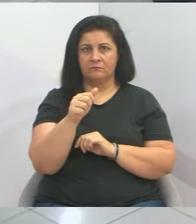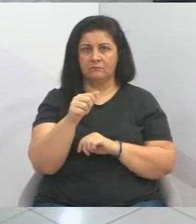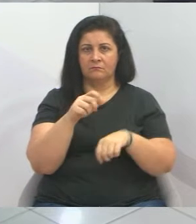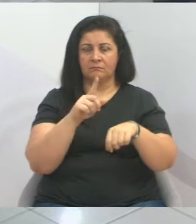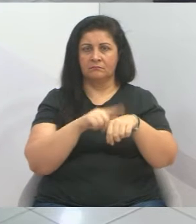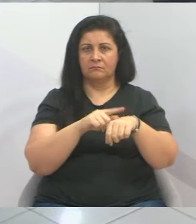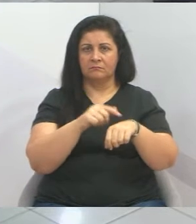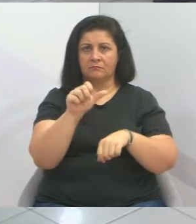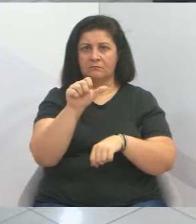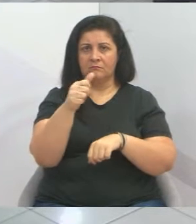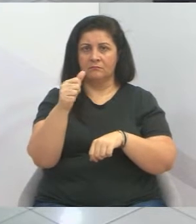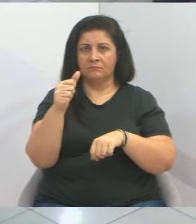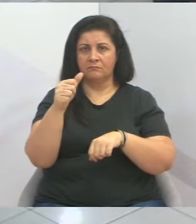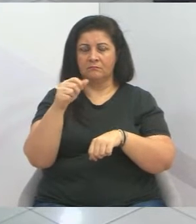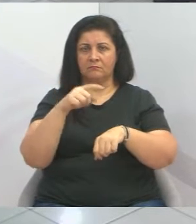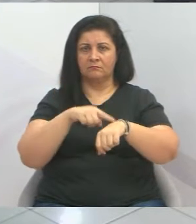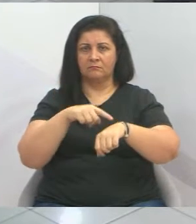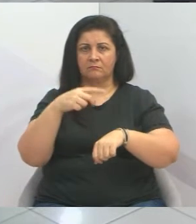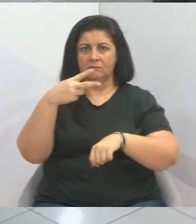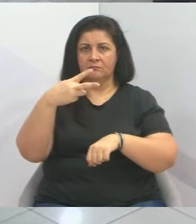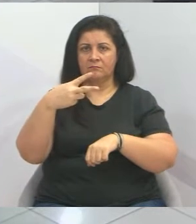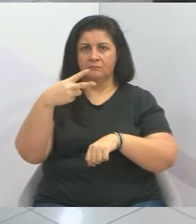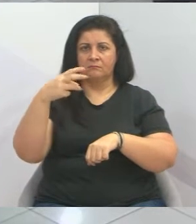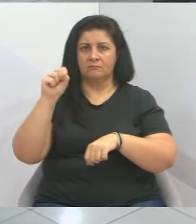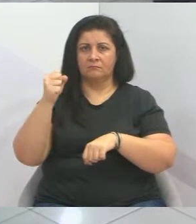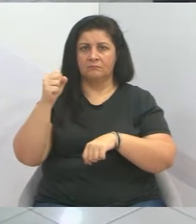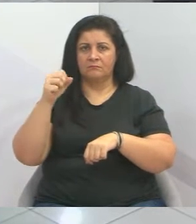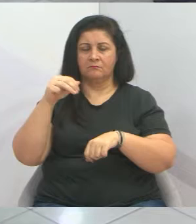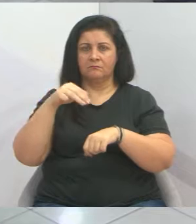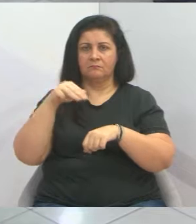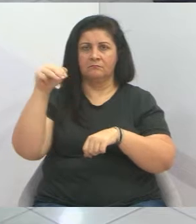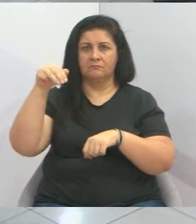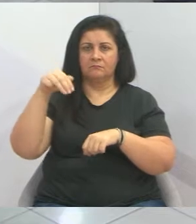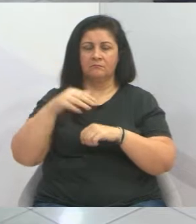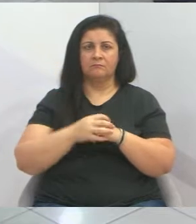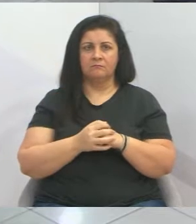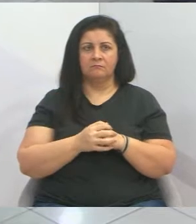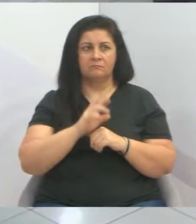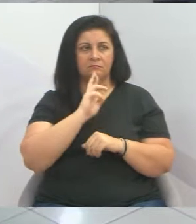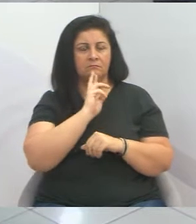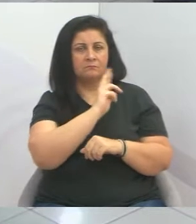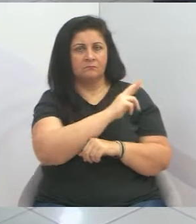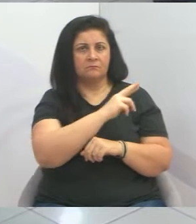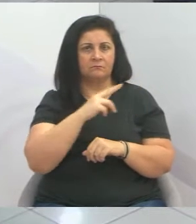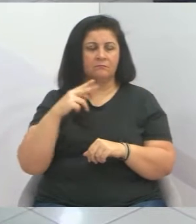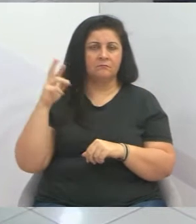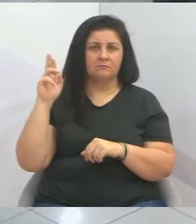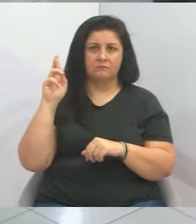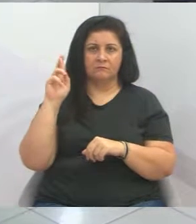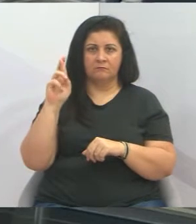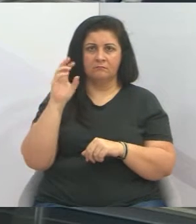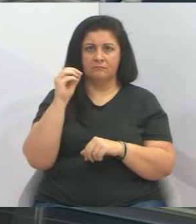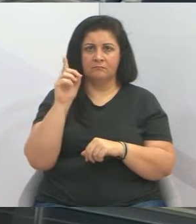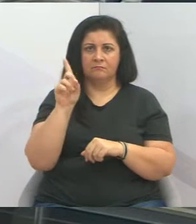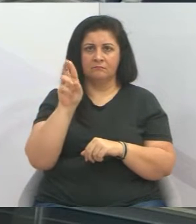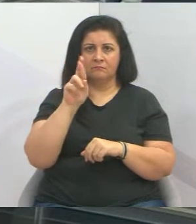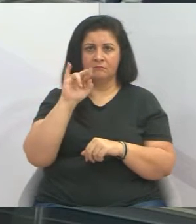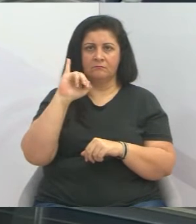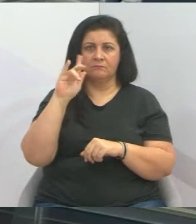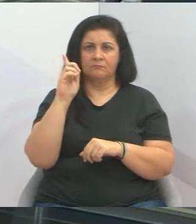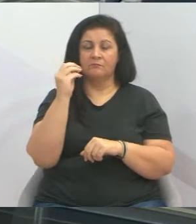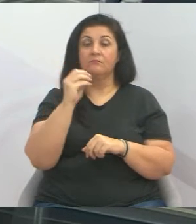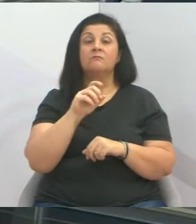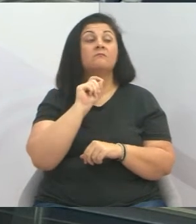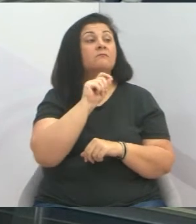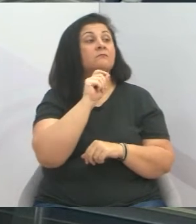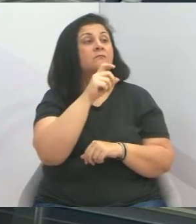11:28 da manhã do dia 23/6 respondendo à pergunta do vereador Rodrigo Salomão quem está